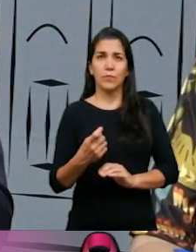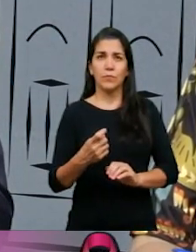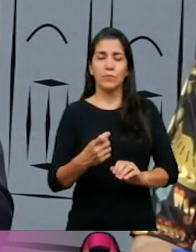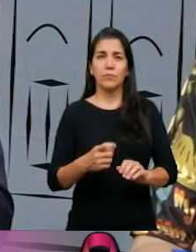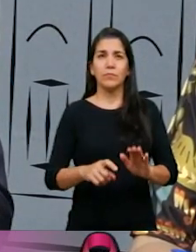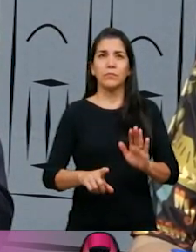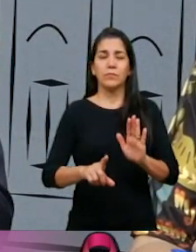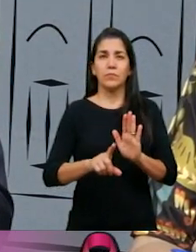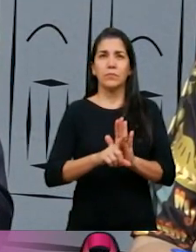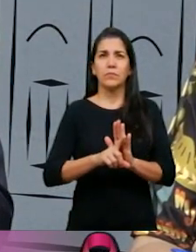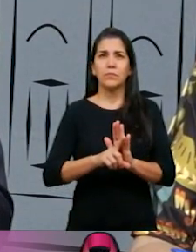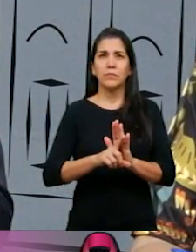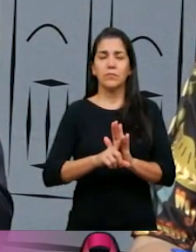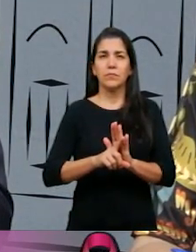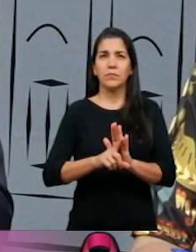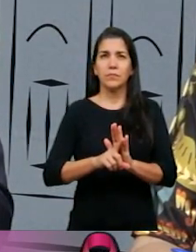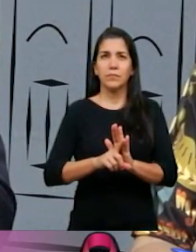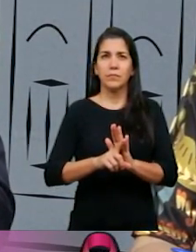Lei Municipal número